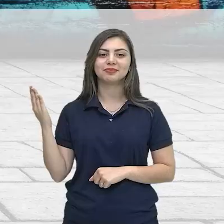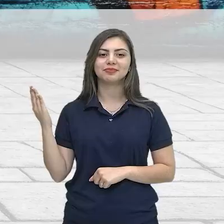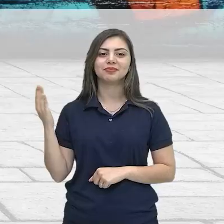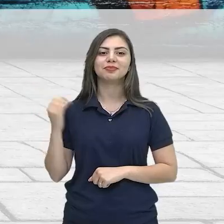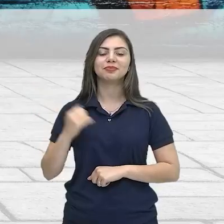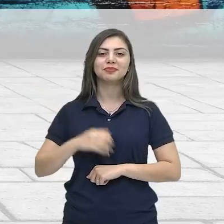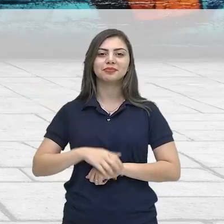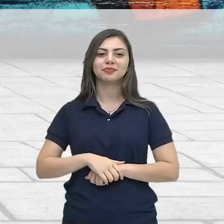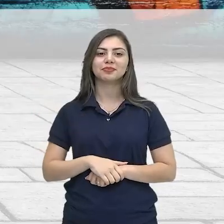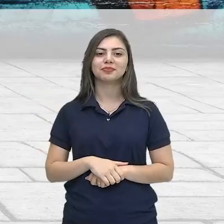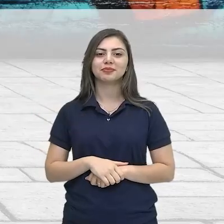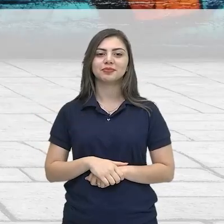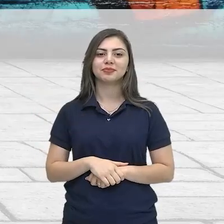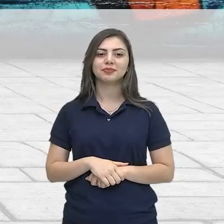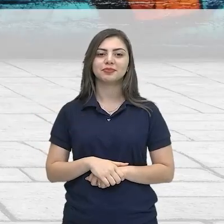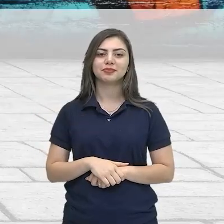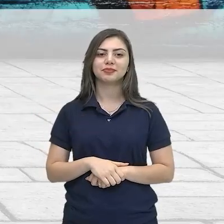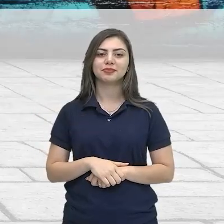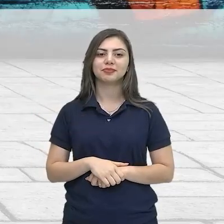Hey!